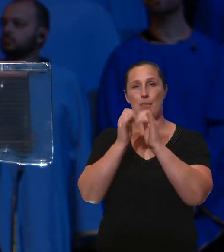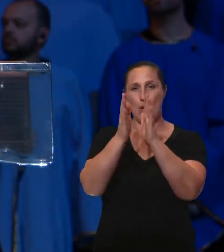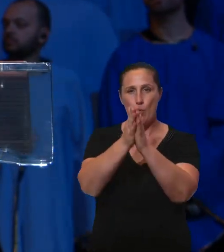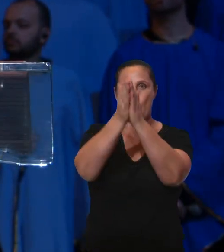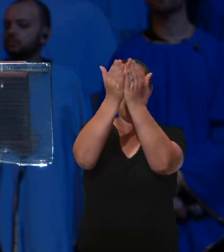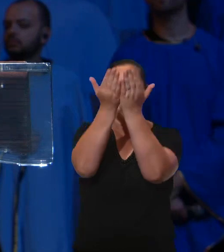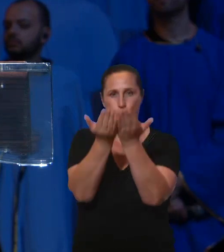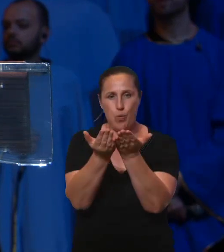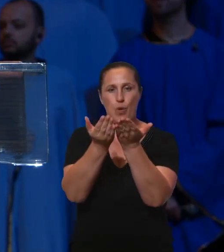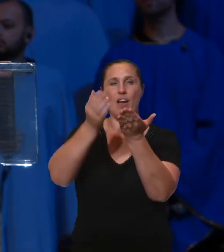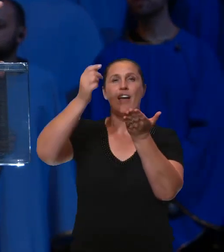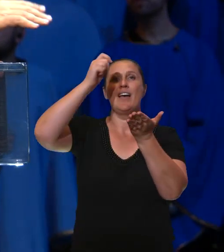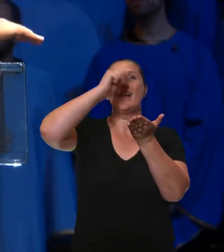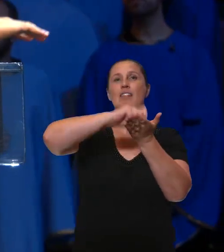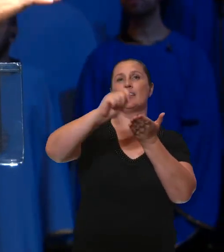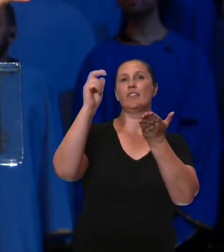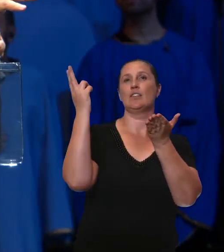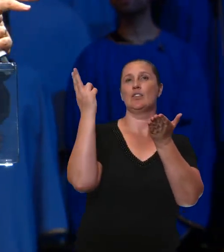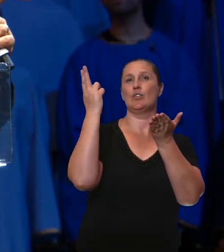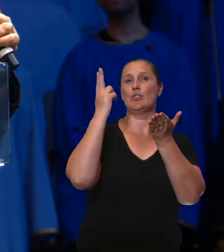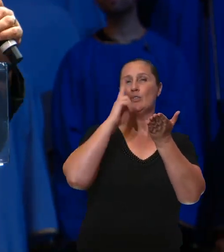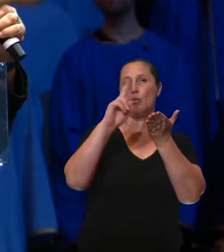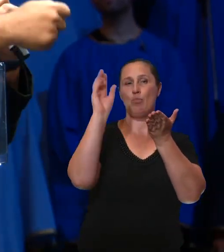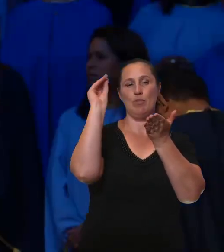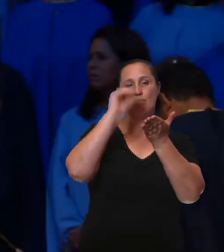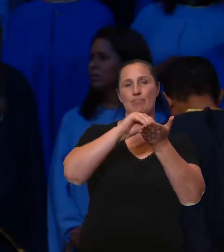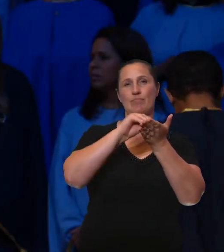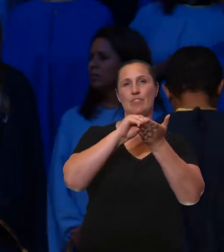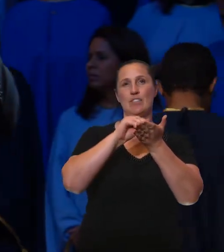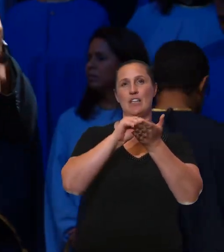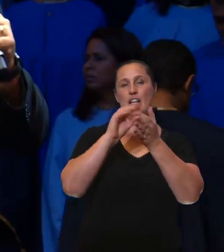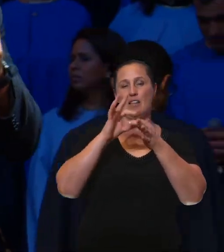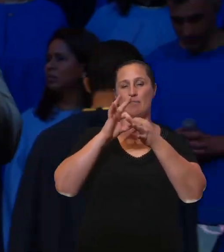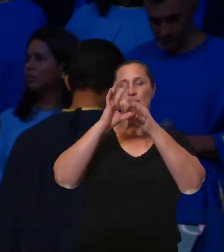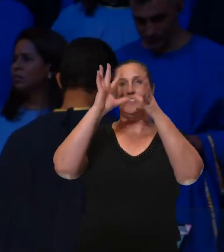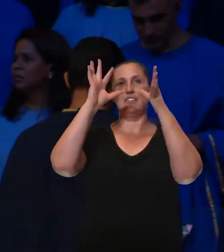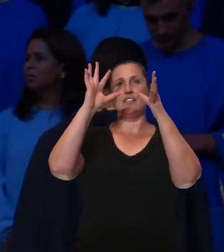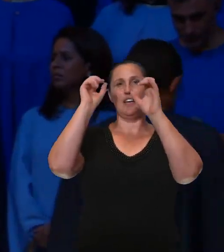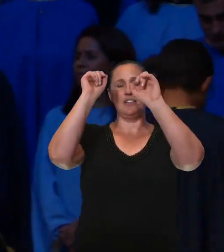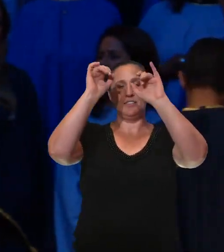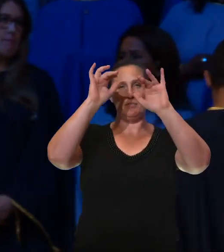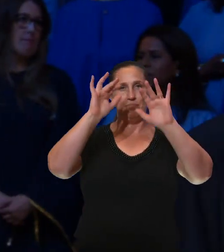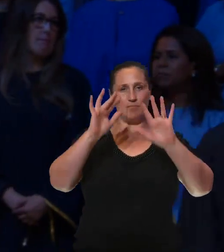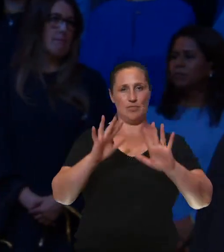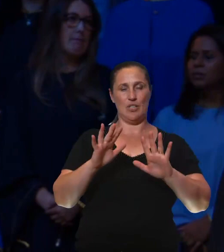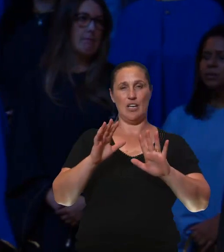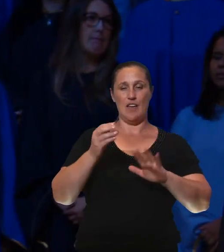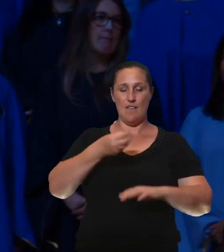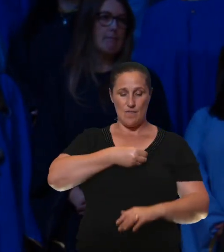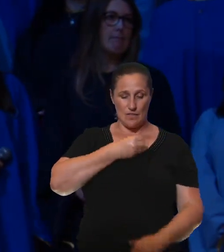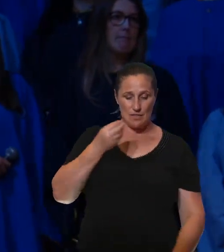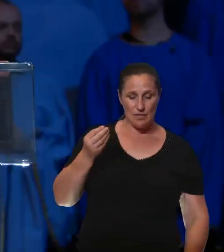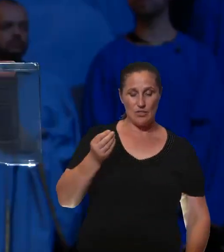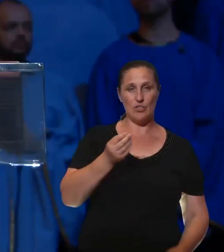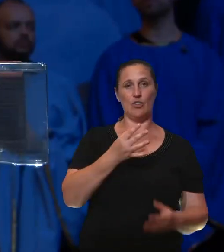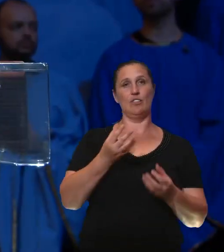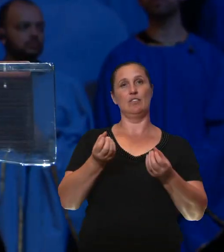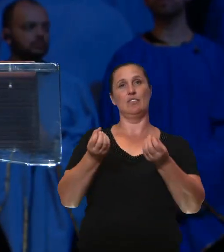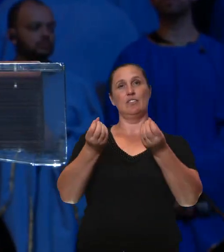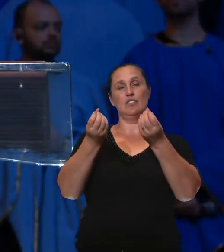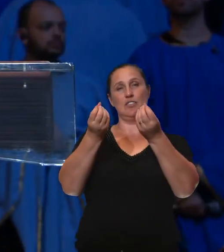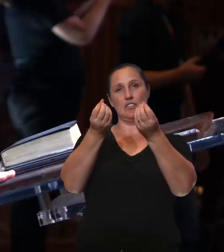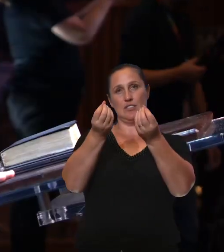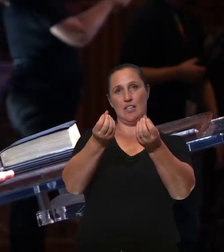livro da vida, te libertar, te alinhar, te abençoar, te dar uma nova vida